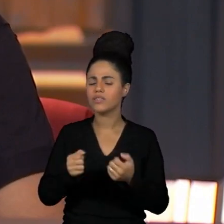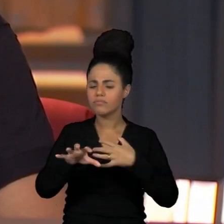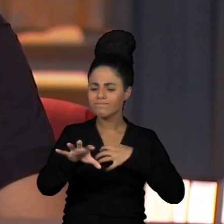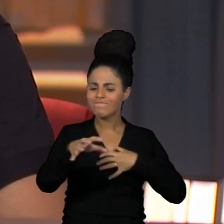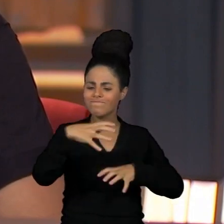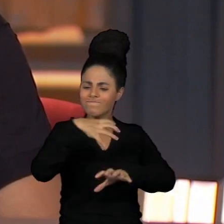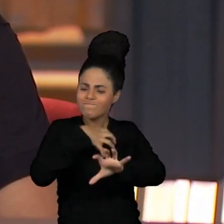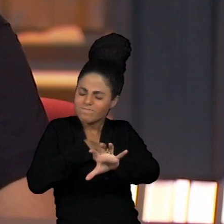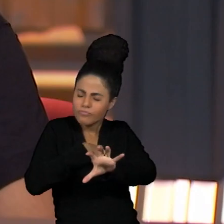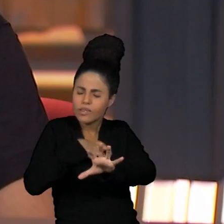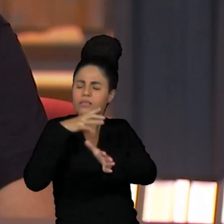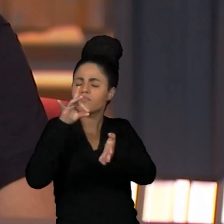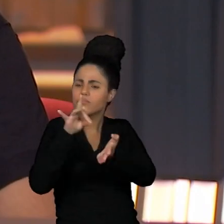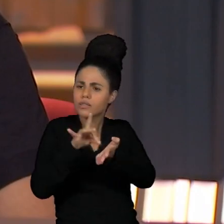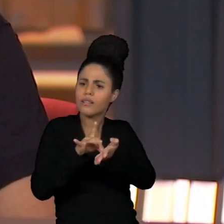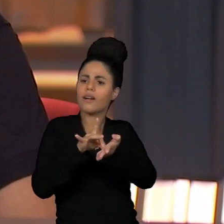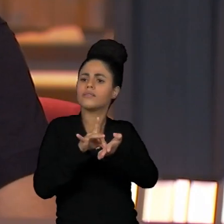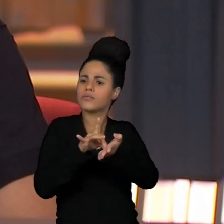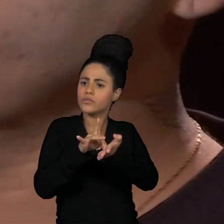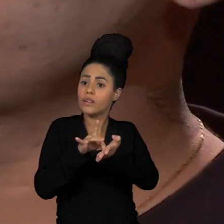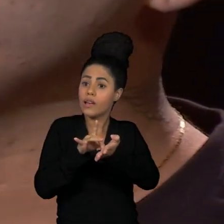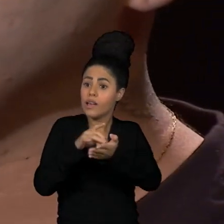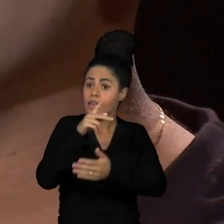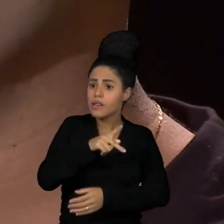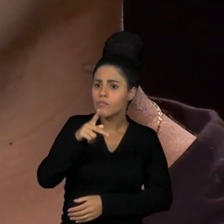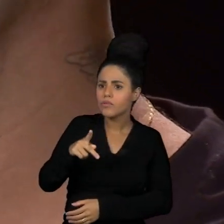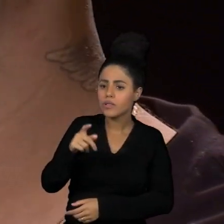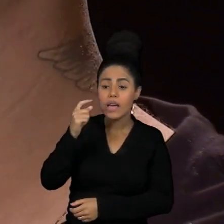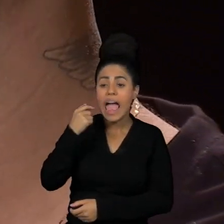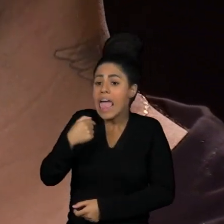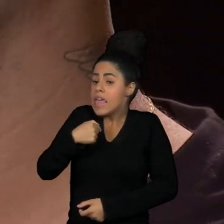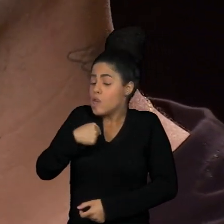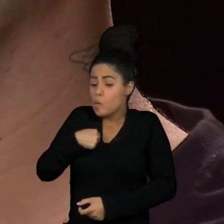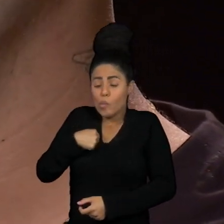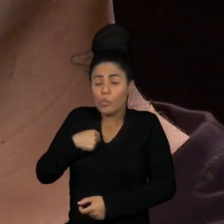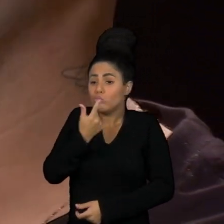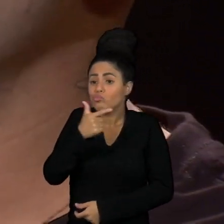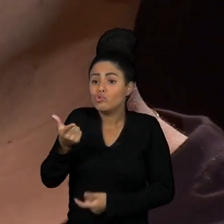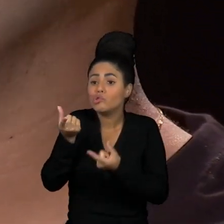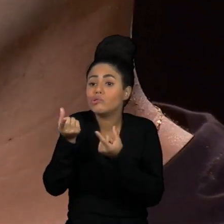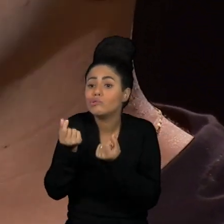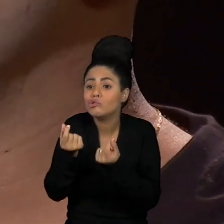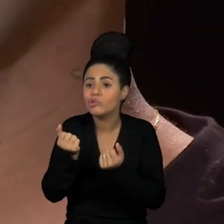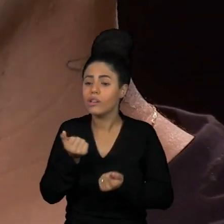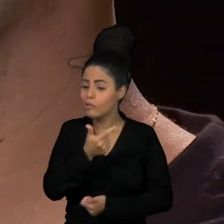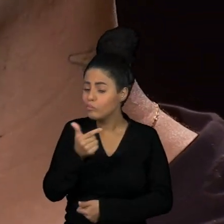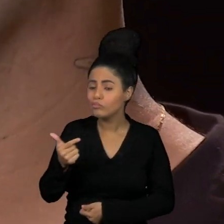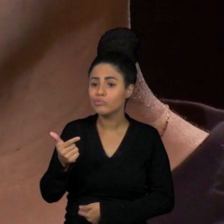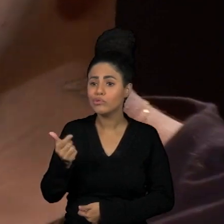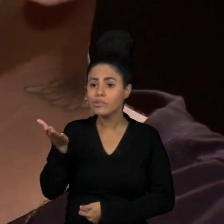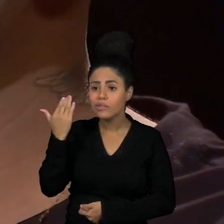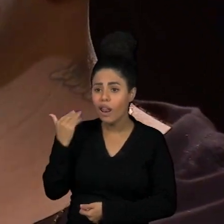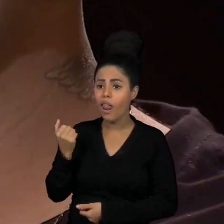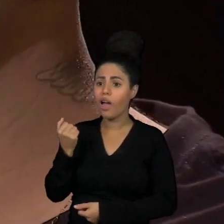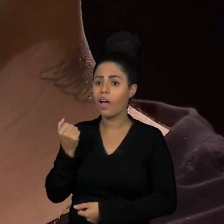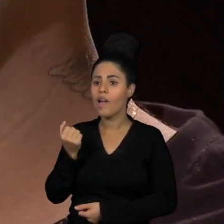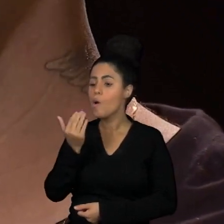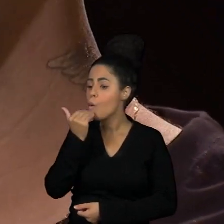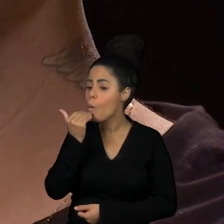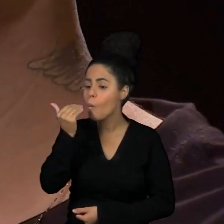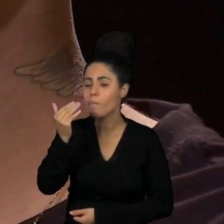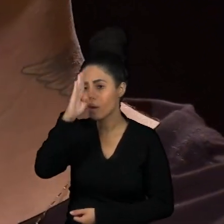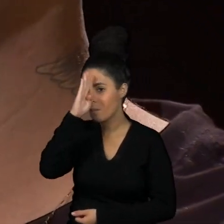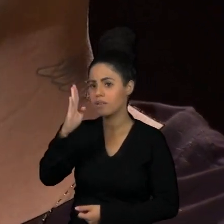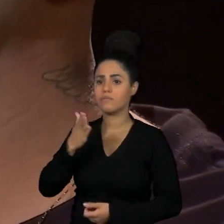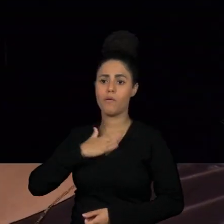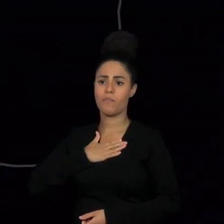outra pessoa. Então, se eu estava falando que realmente não tinha dinheiro para comprar um uniforme, é porque minha prioridade era comer, talvez, e não